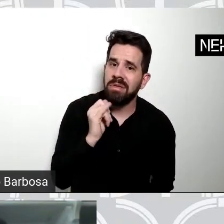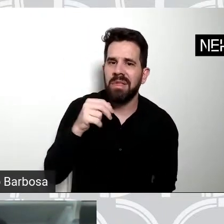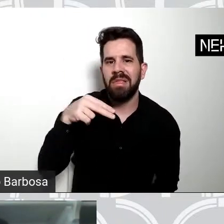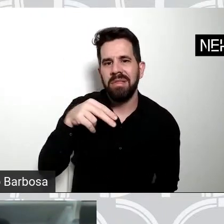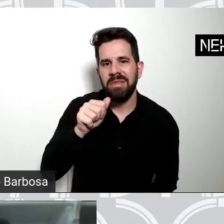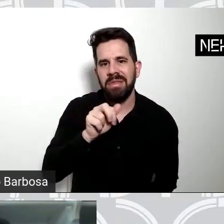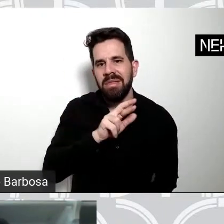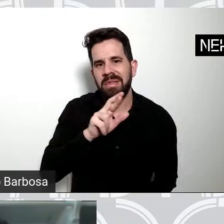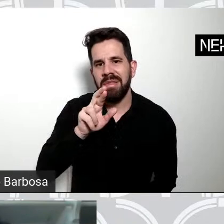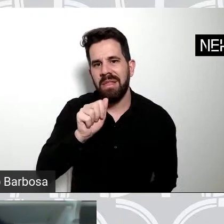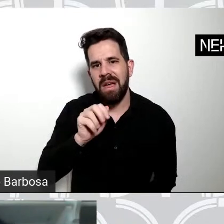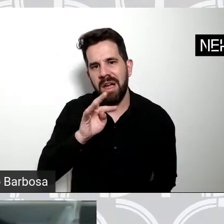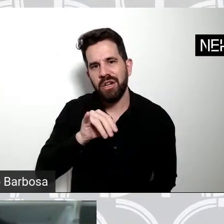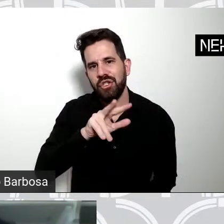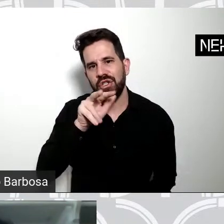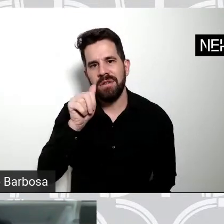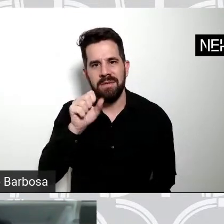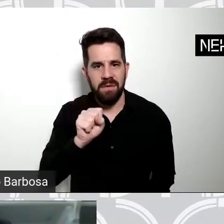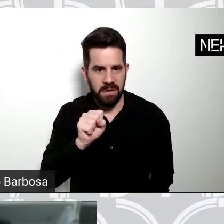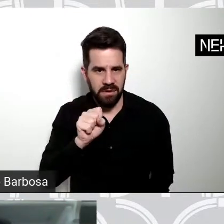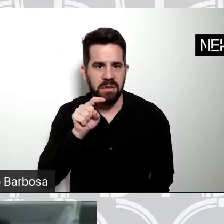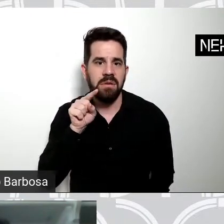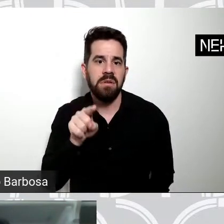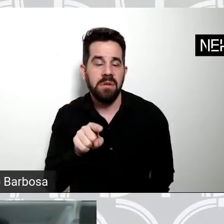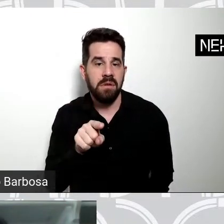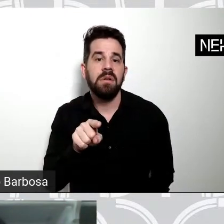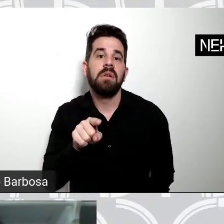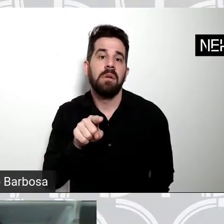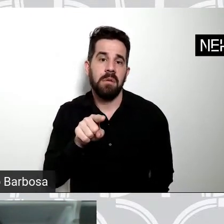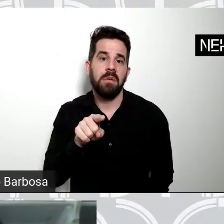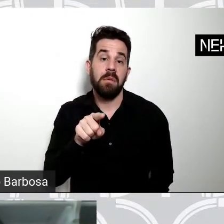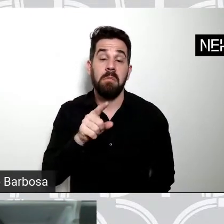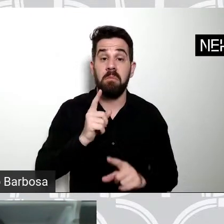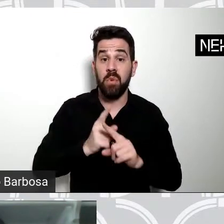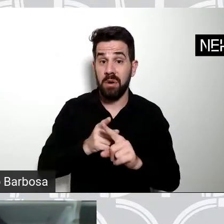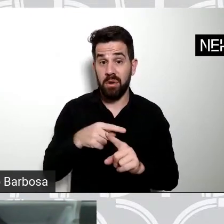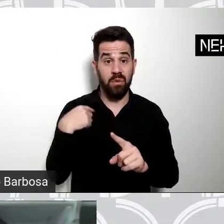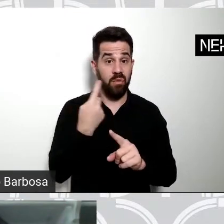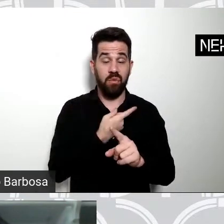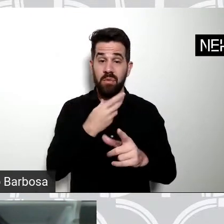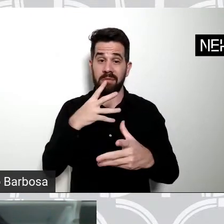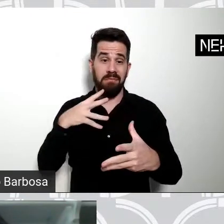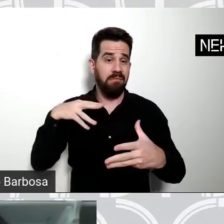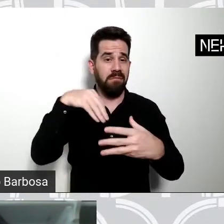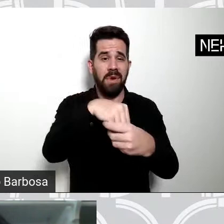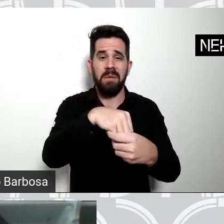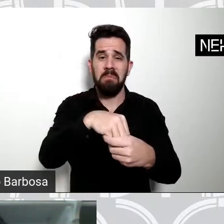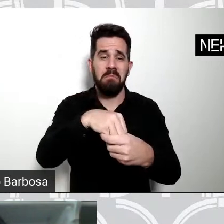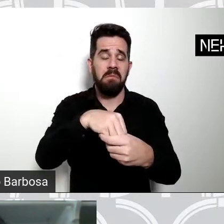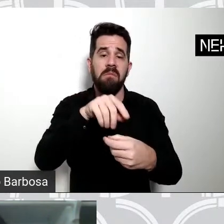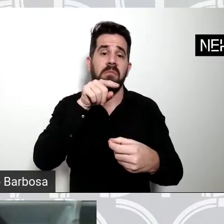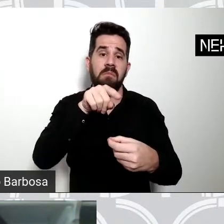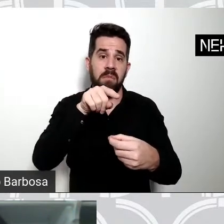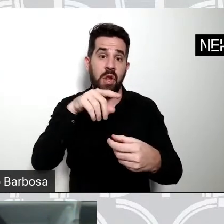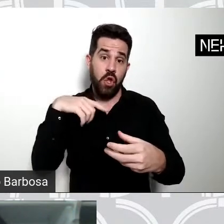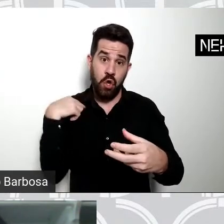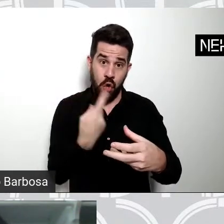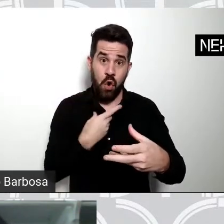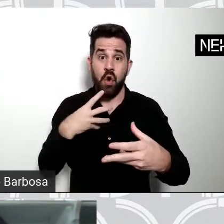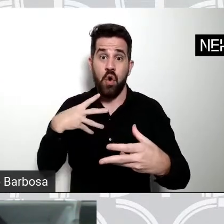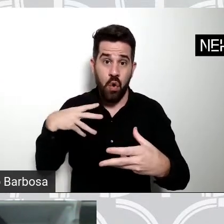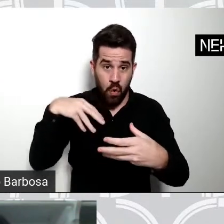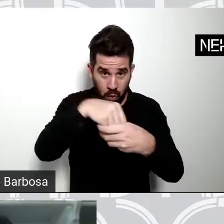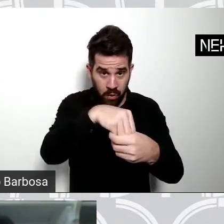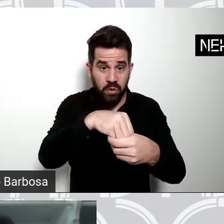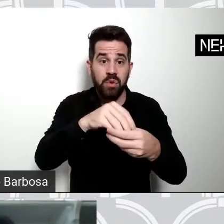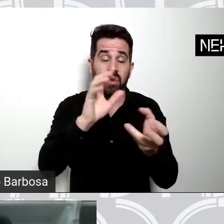mundo hegemônico, o mundo da cidade letrada, o mundo da elite branca e